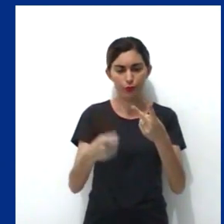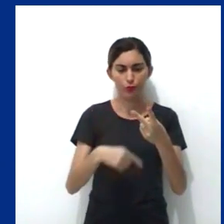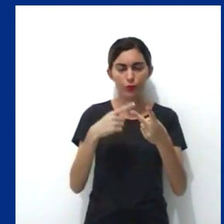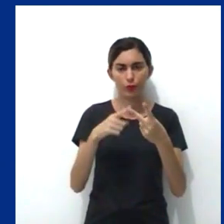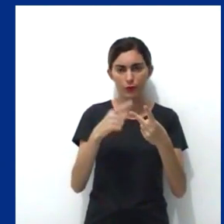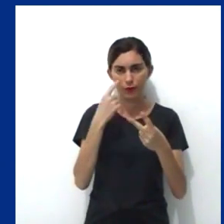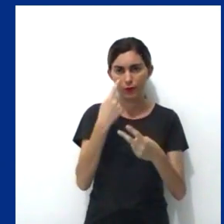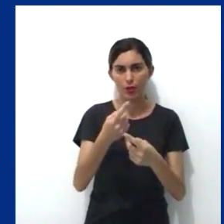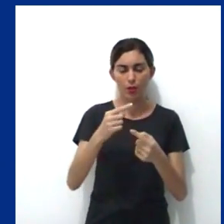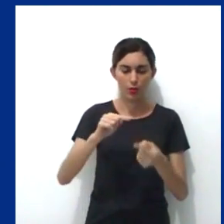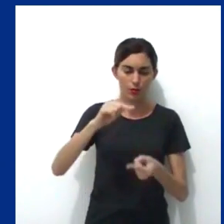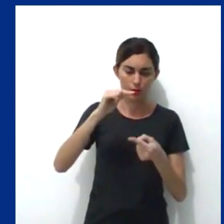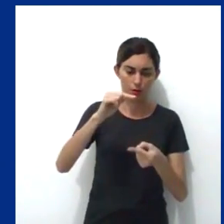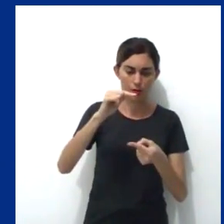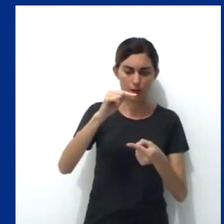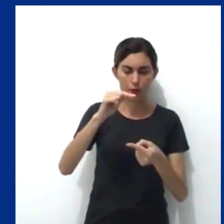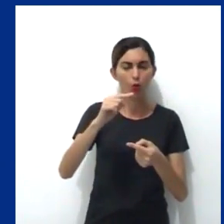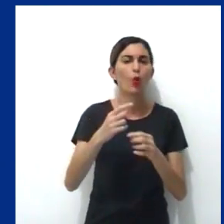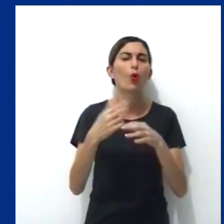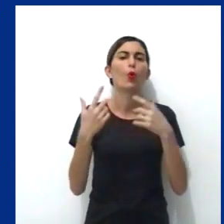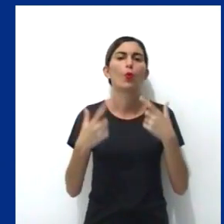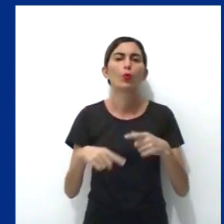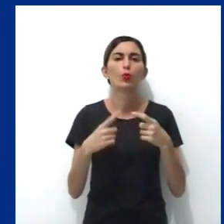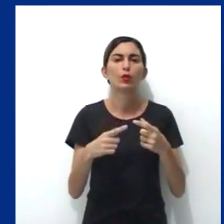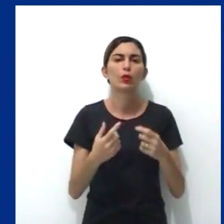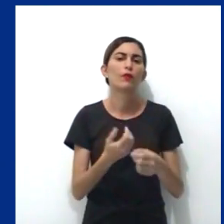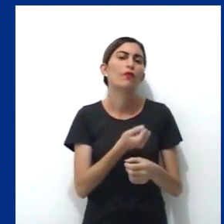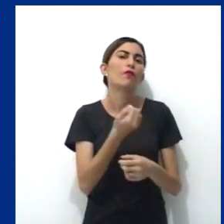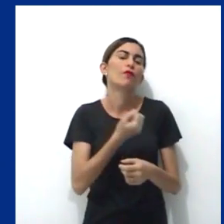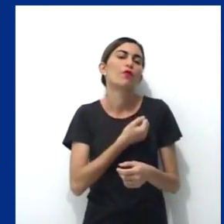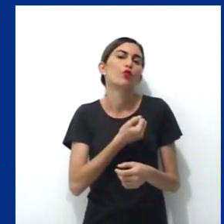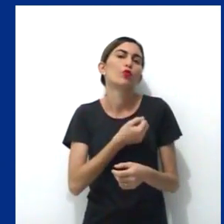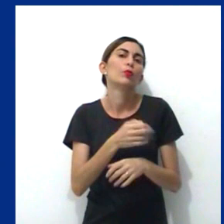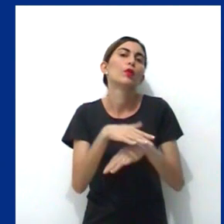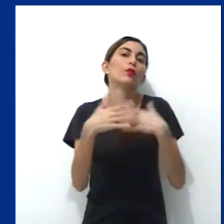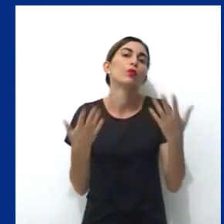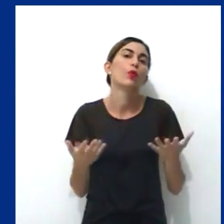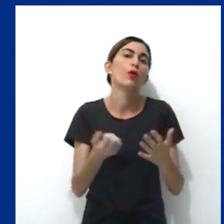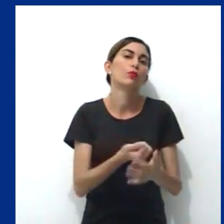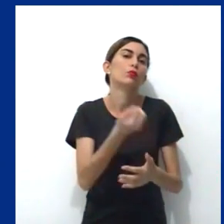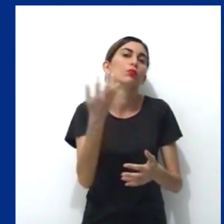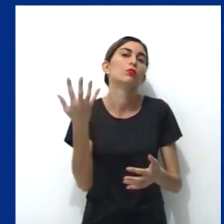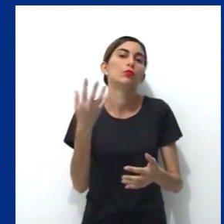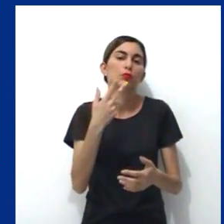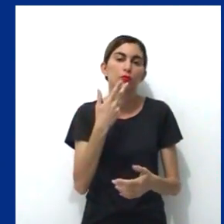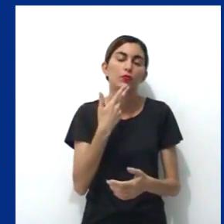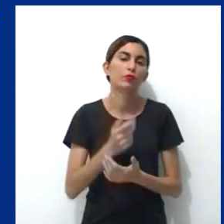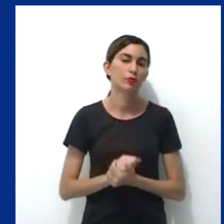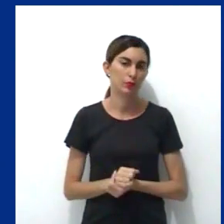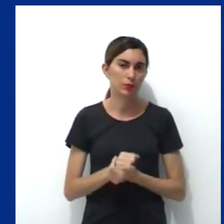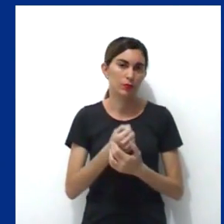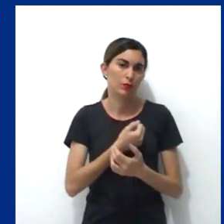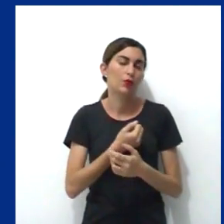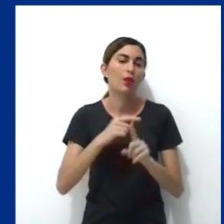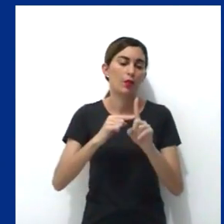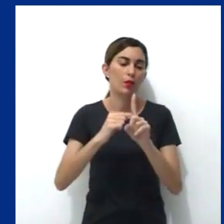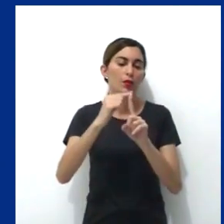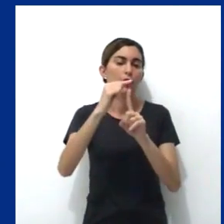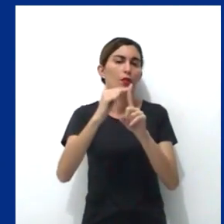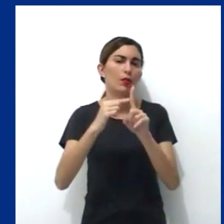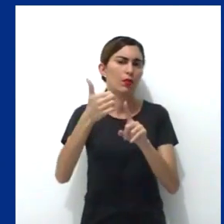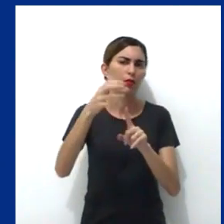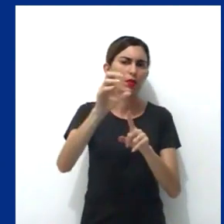termômetro, duas setas. Uma seta que está apontando para um quadrado que tem as moléculas aí